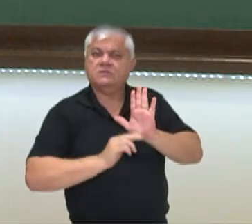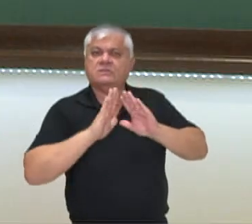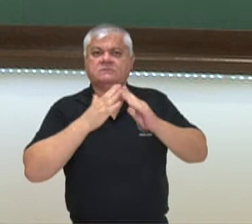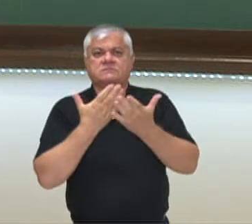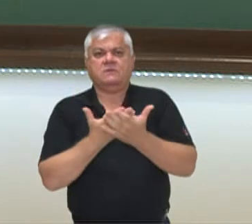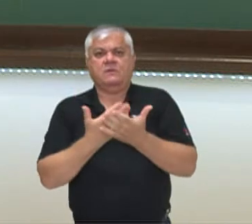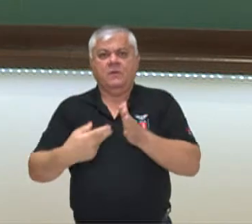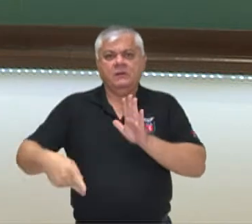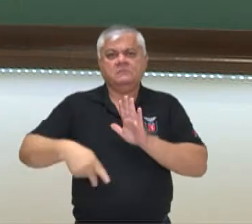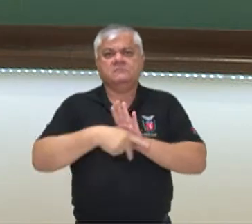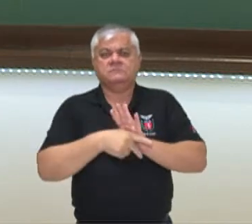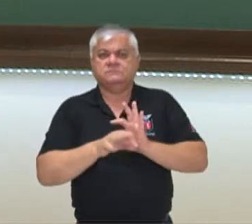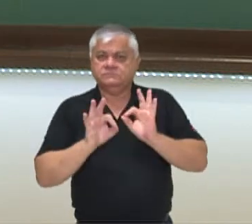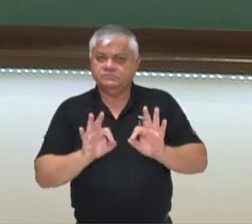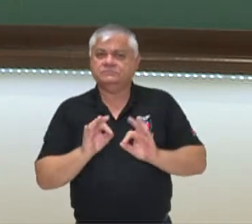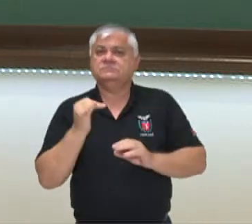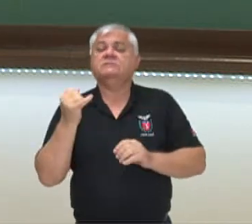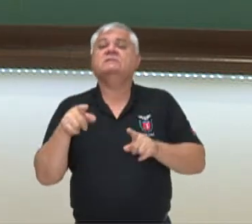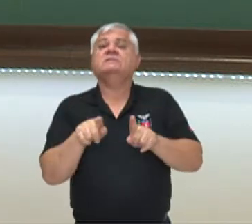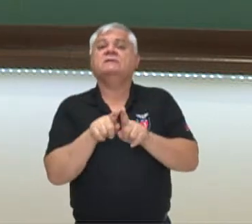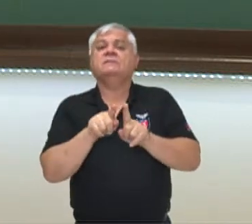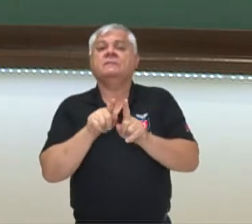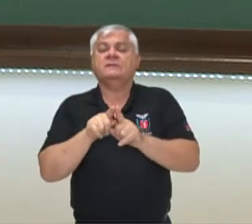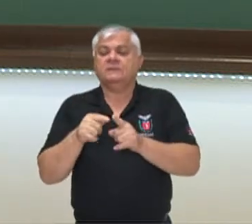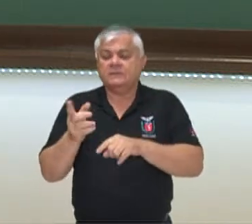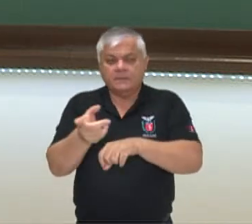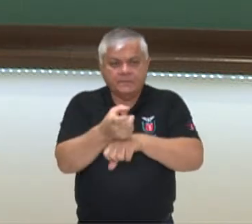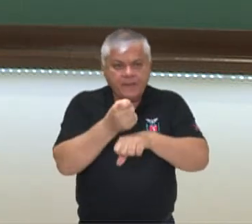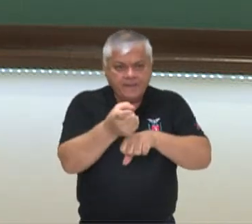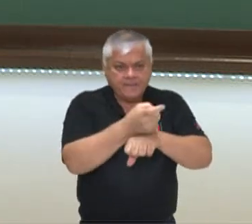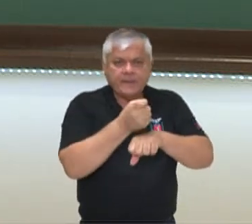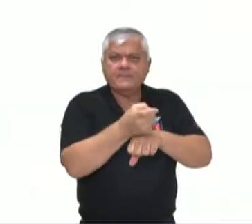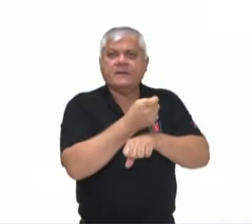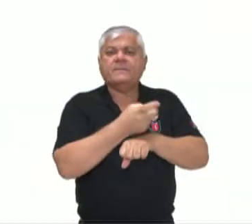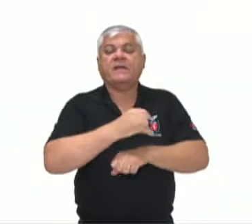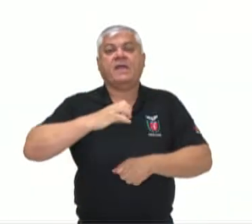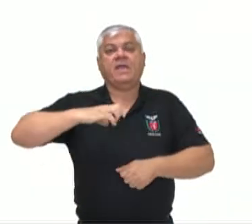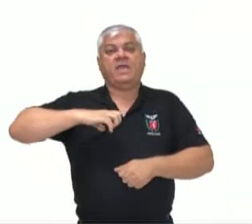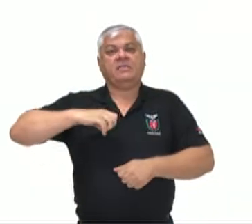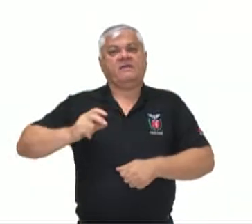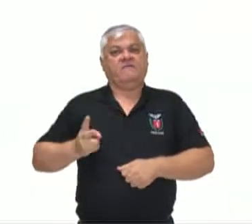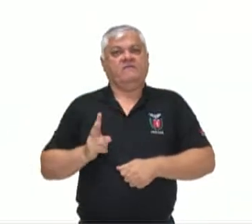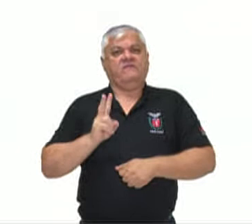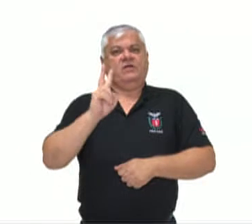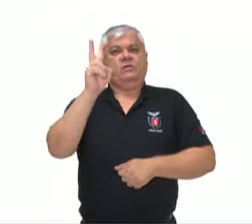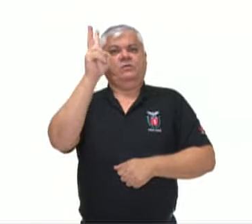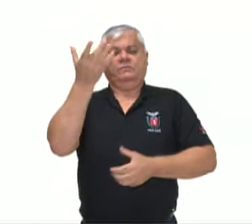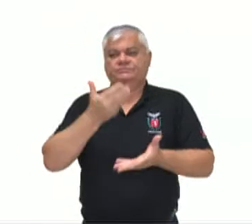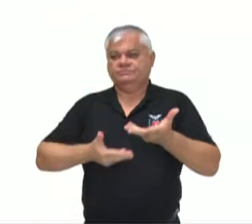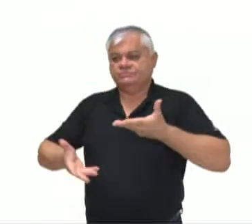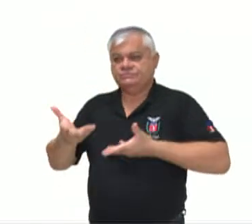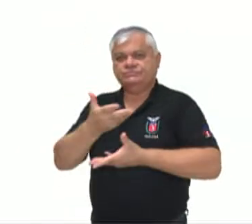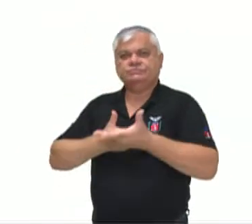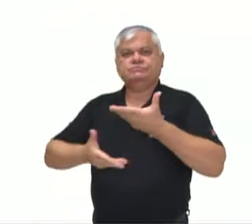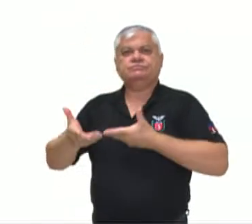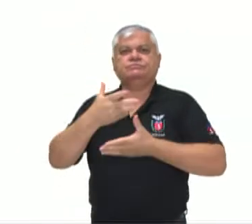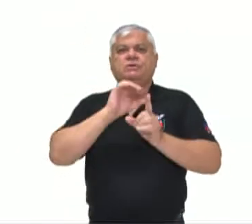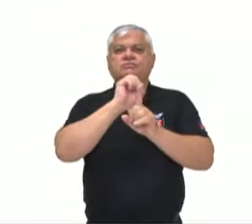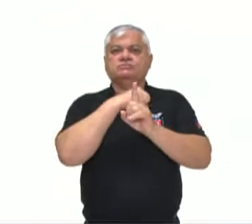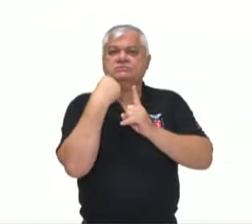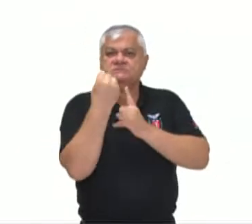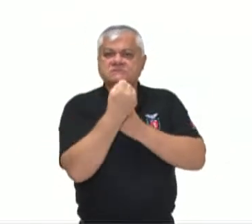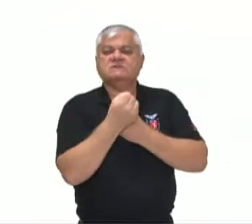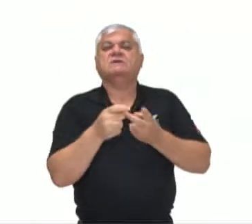importante da escola, Identificar os valores éticos, para o bom convívio social, vamos falar da ética